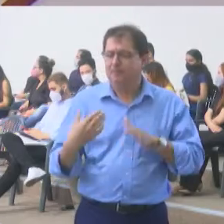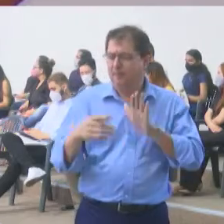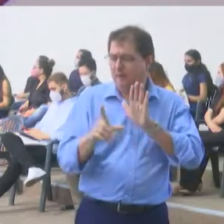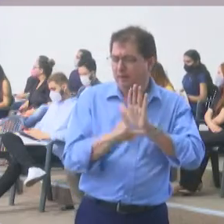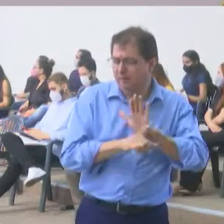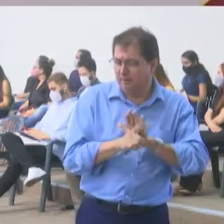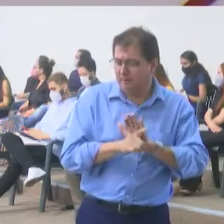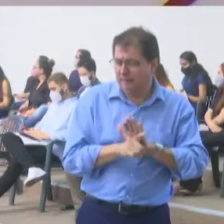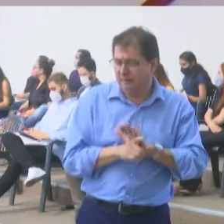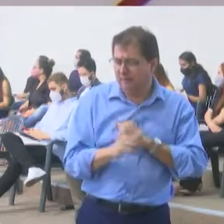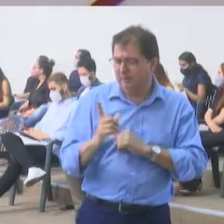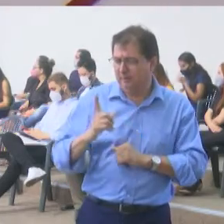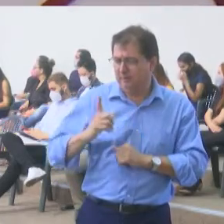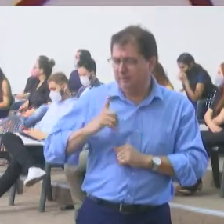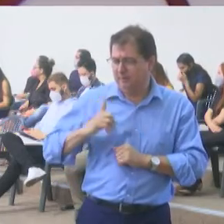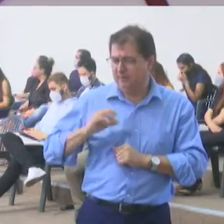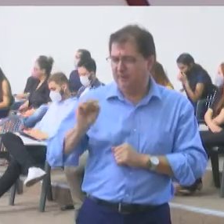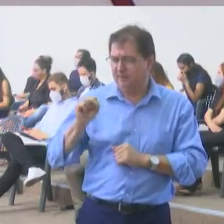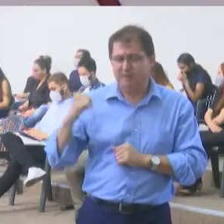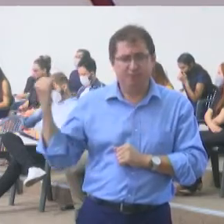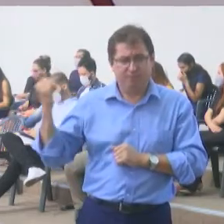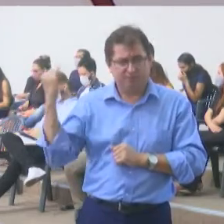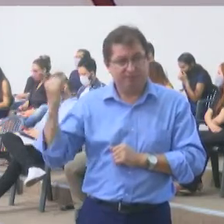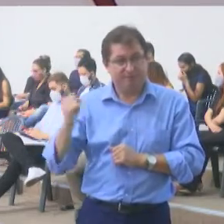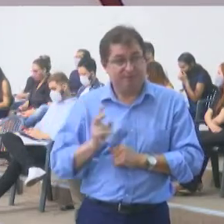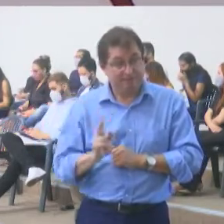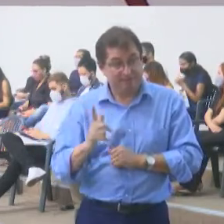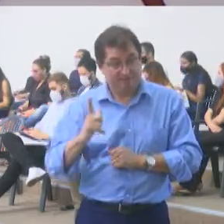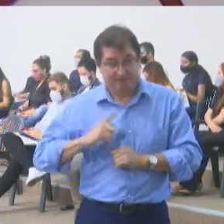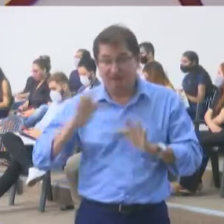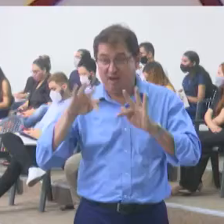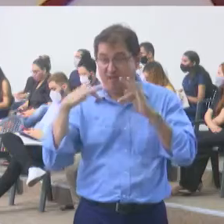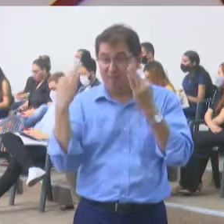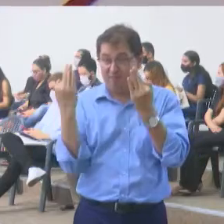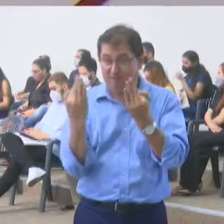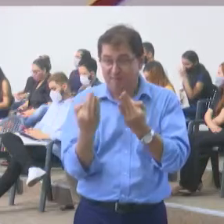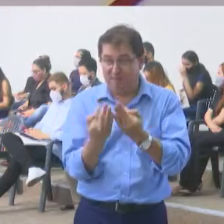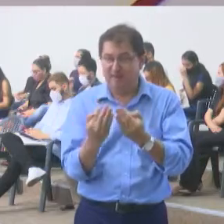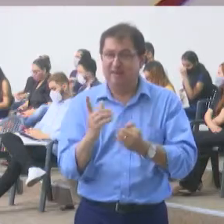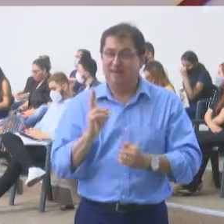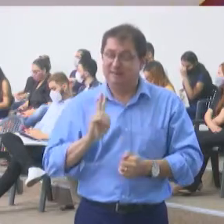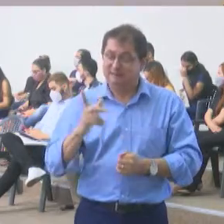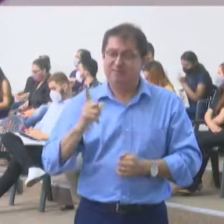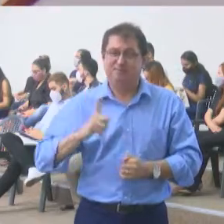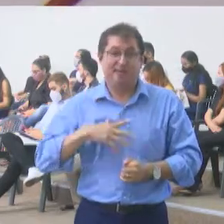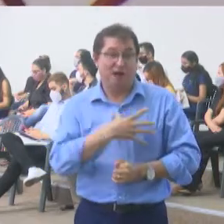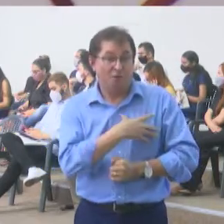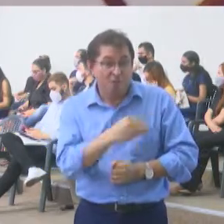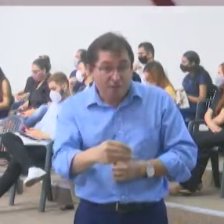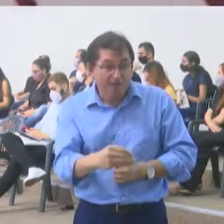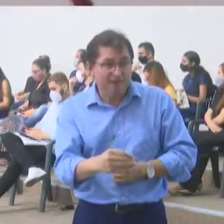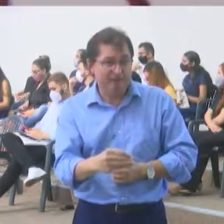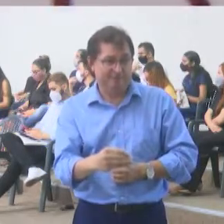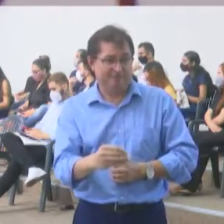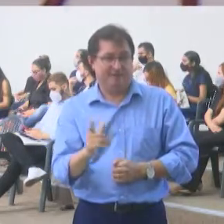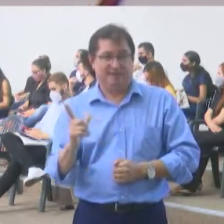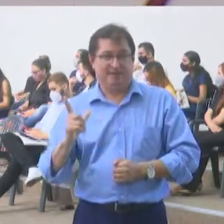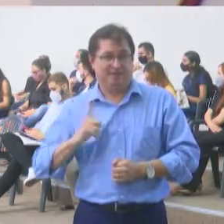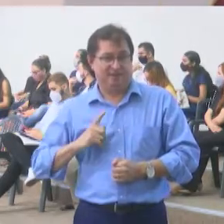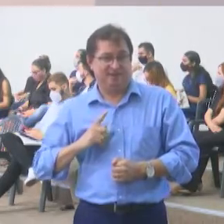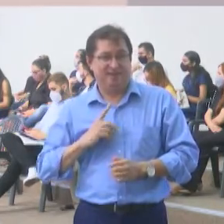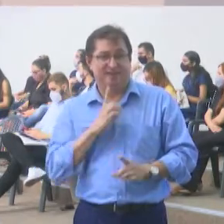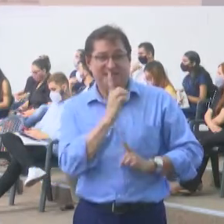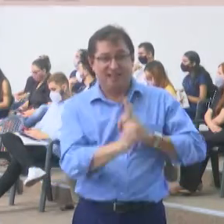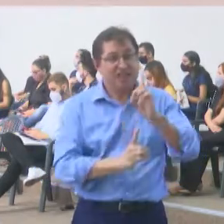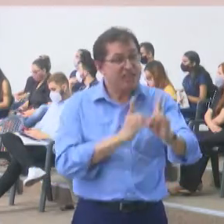que a terra sempre ficasse no domínio daquela família. Se um dos herdeiros morresse, então um outro mais chegado tinha o privilégio de